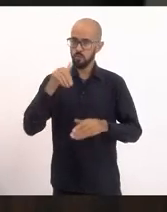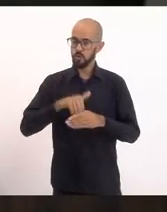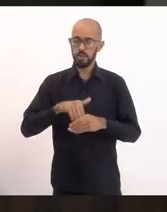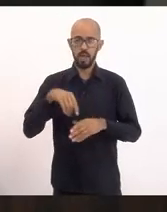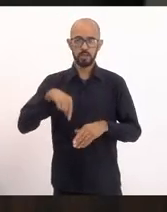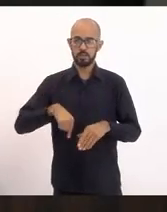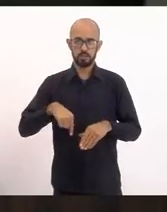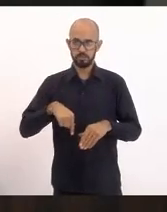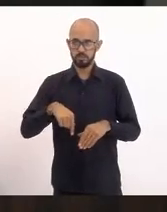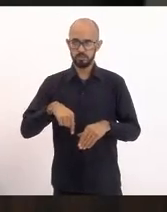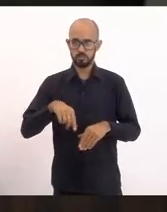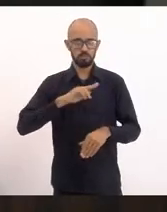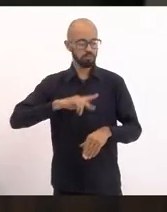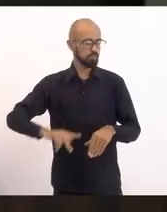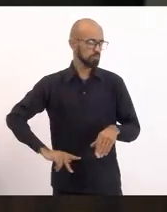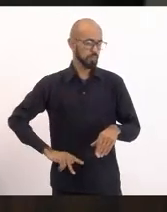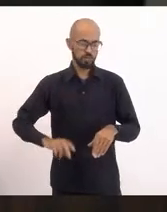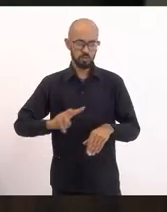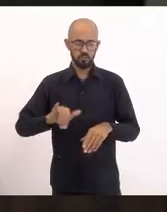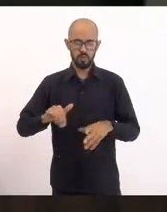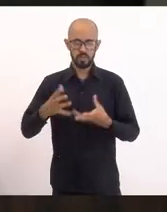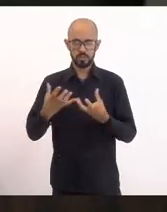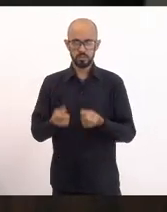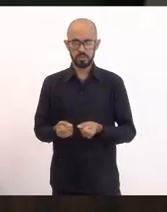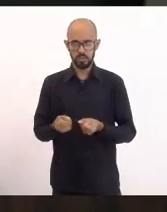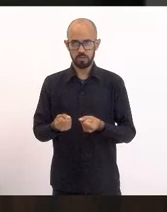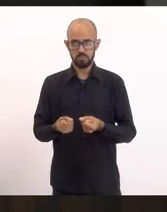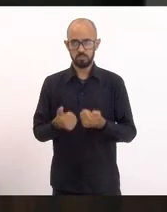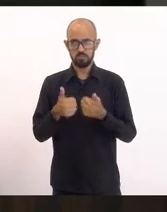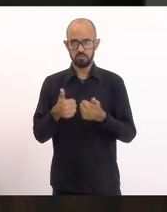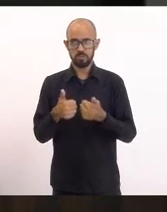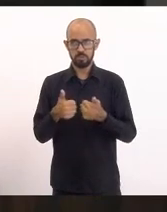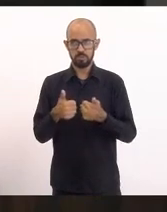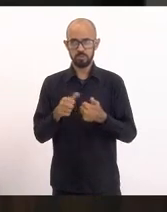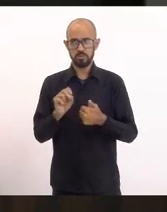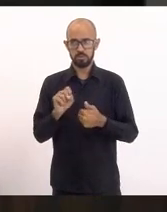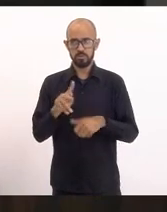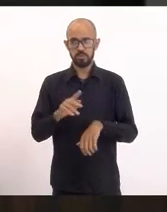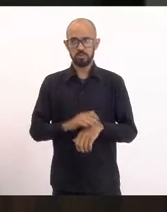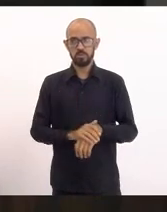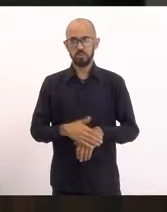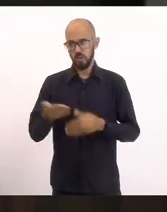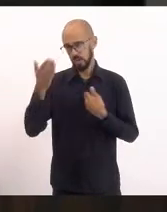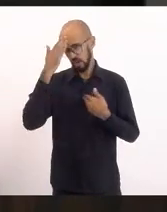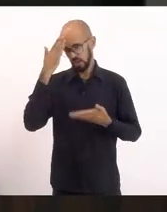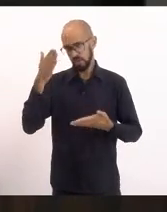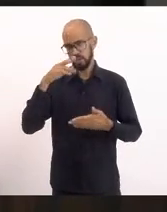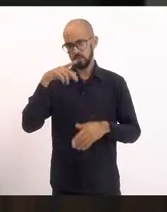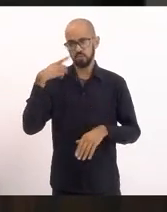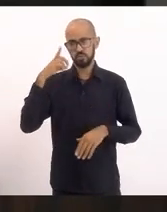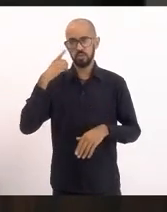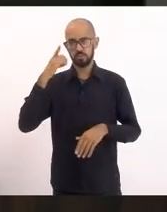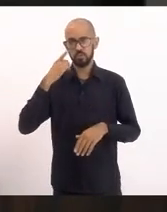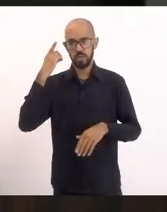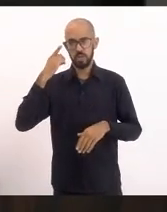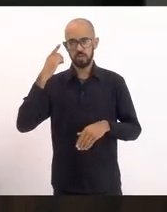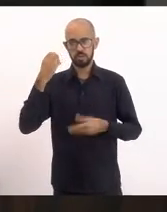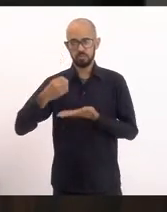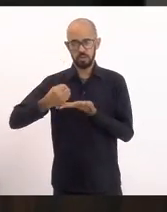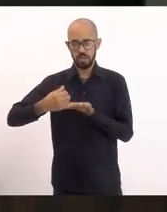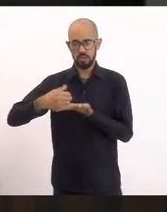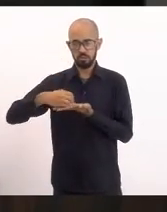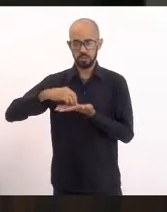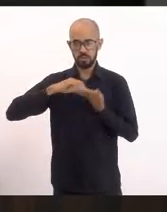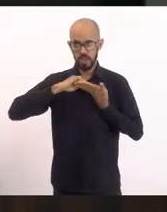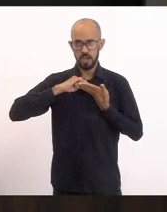pauta, ok? Para ficar bem tranquilo, bem calmo. E eu agradeço os parlamentares que mandaram mensagem, que ligaram, pedindo